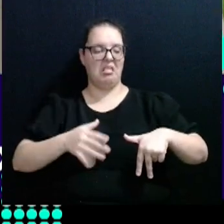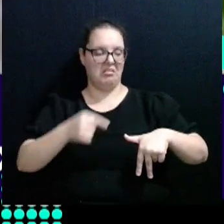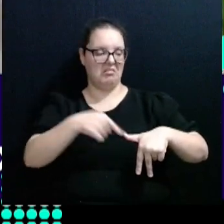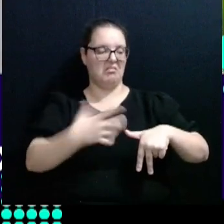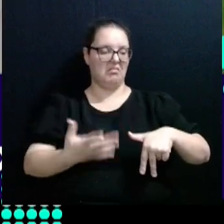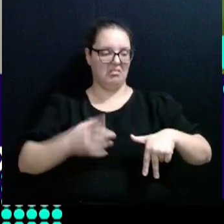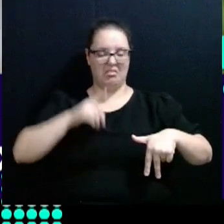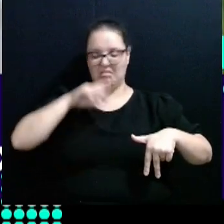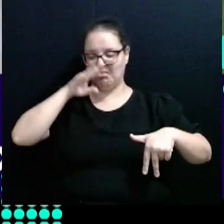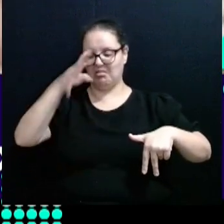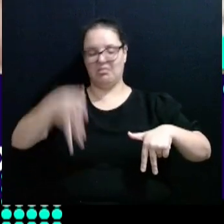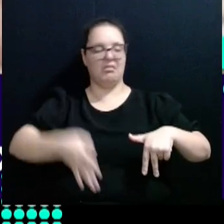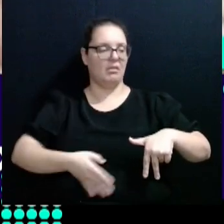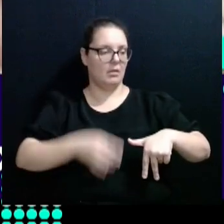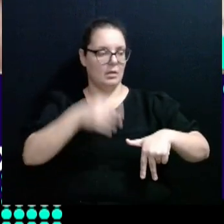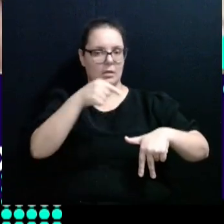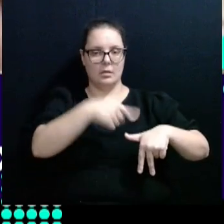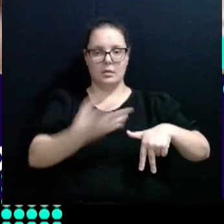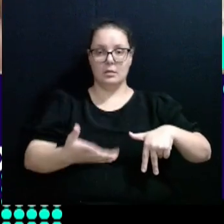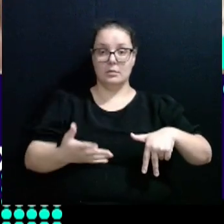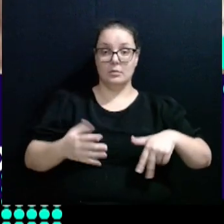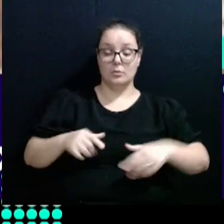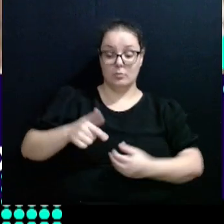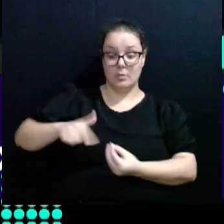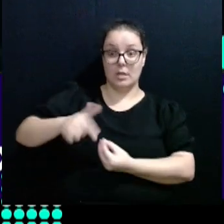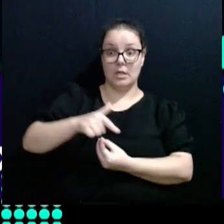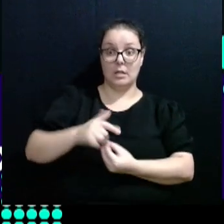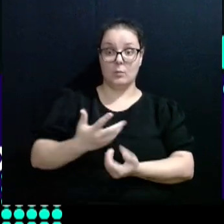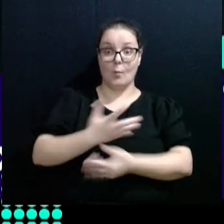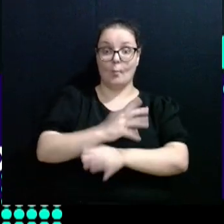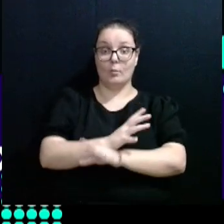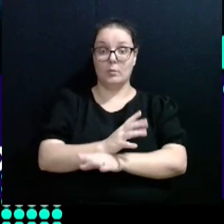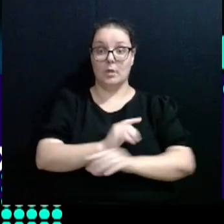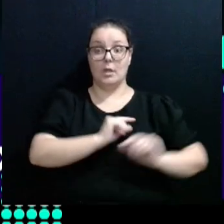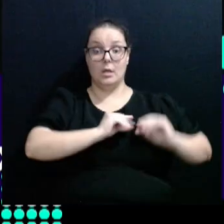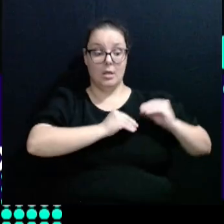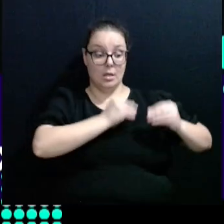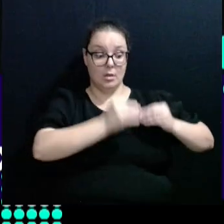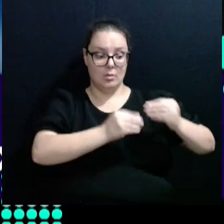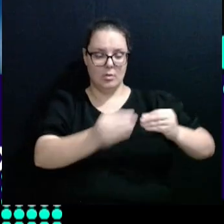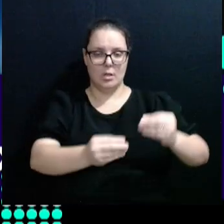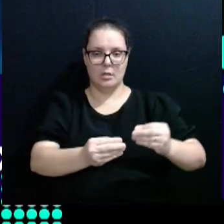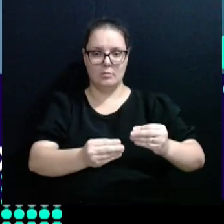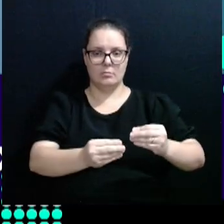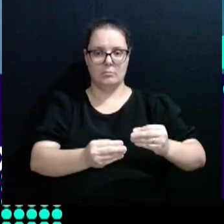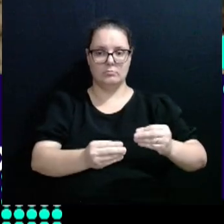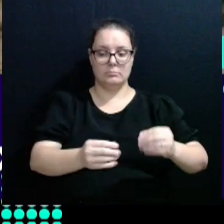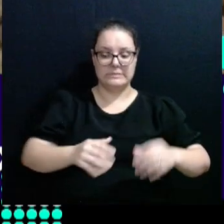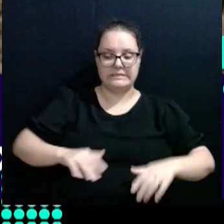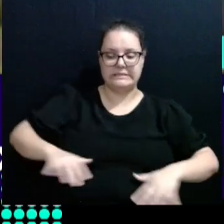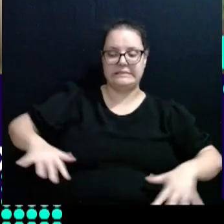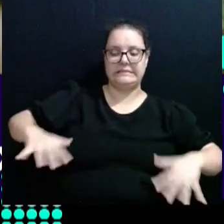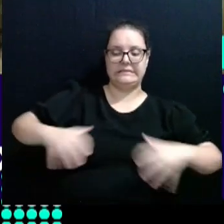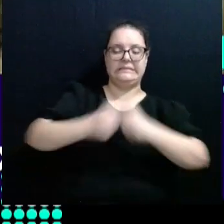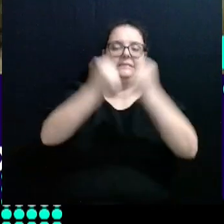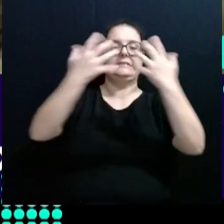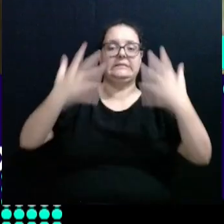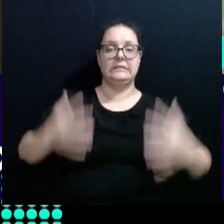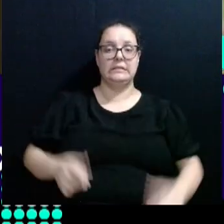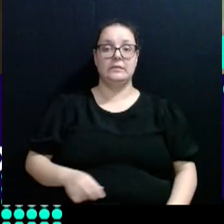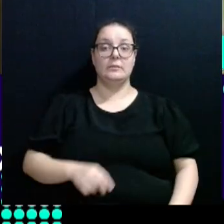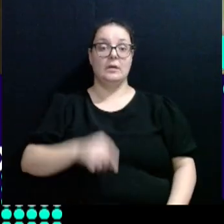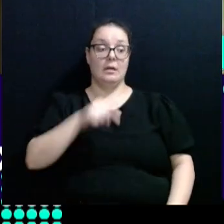deserta. Enquanto ele tenta manter a hierarquia do escritório em meio ao caos, Linda revela habilidades de